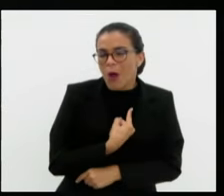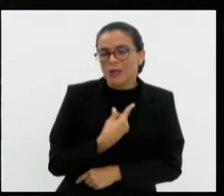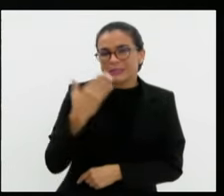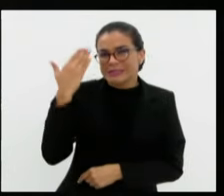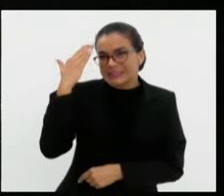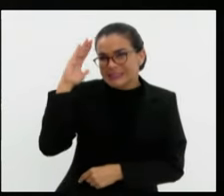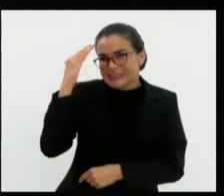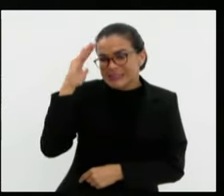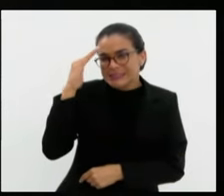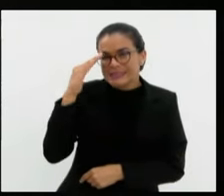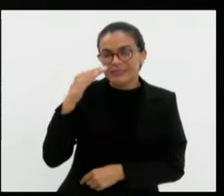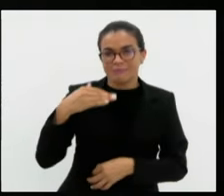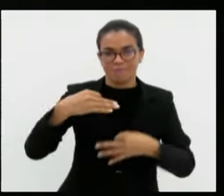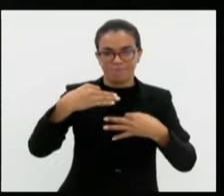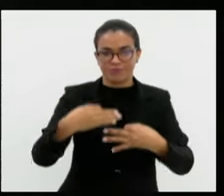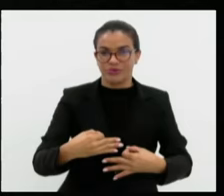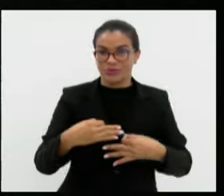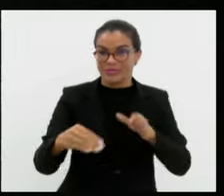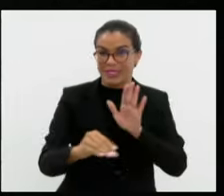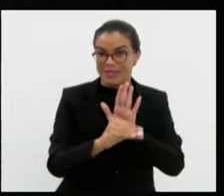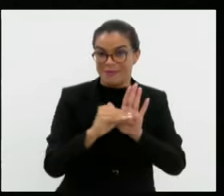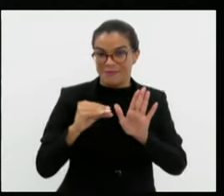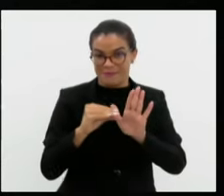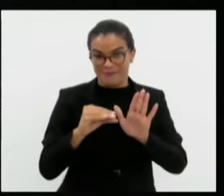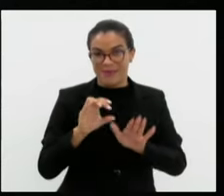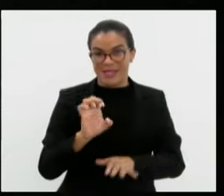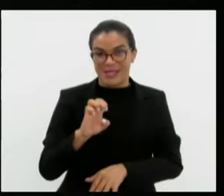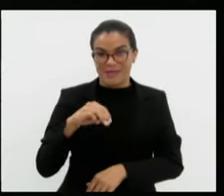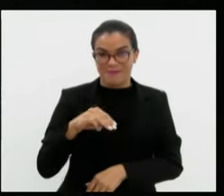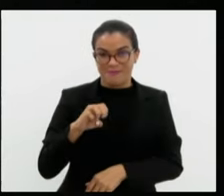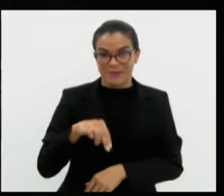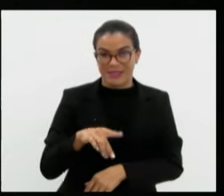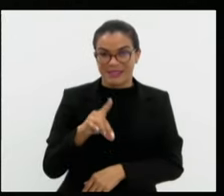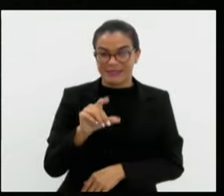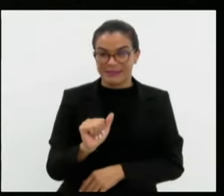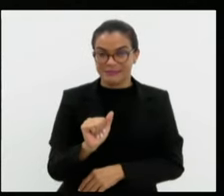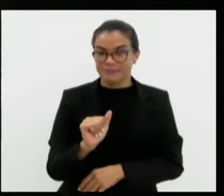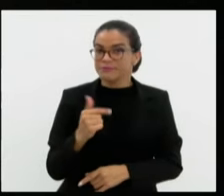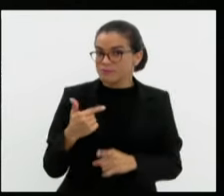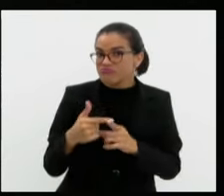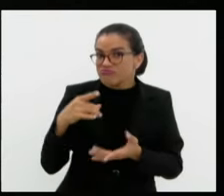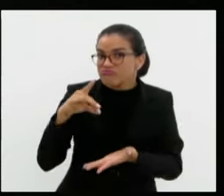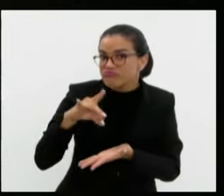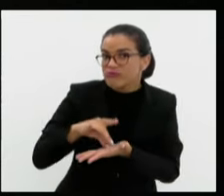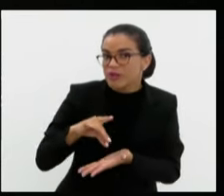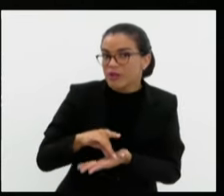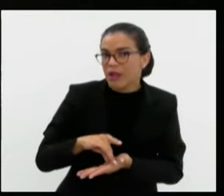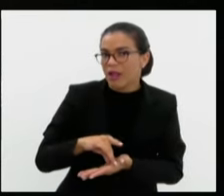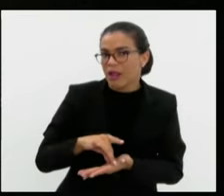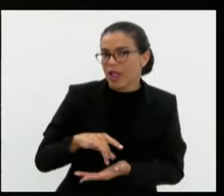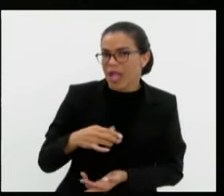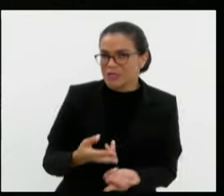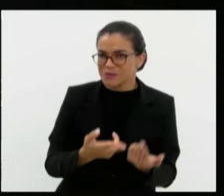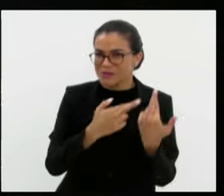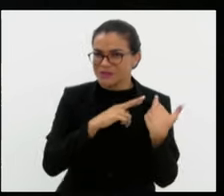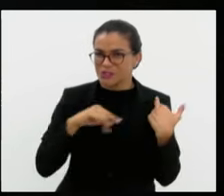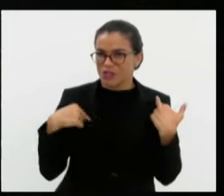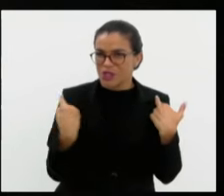a legitimidade dessa emenda? Porque é verdade, não cabe ao